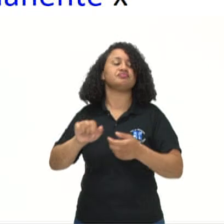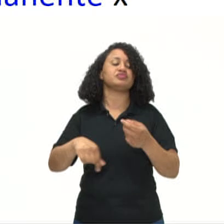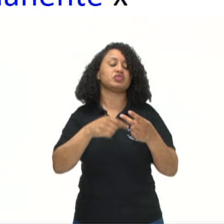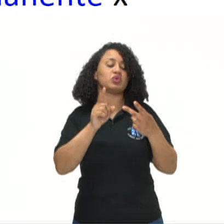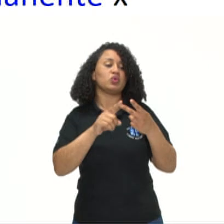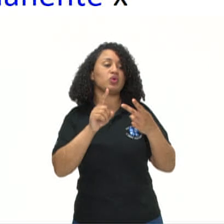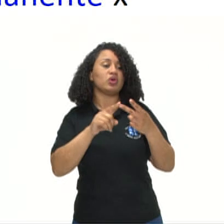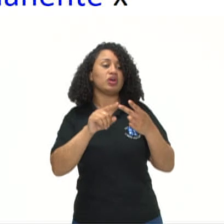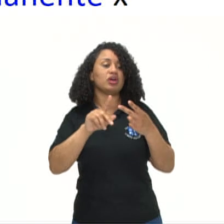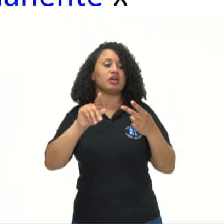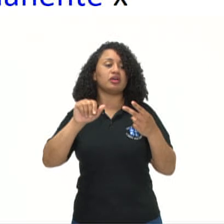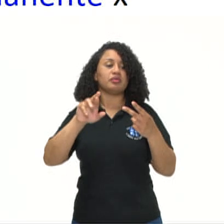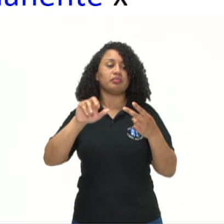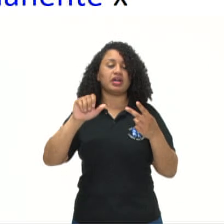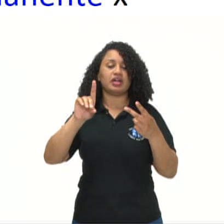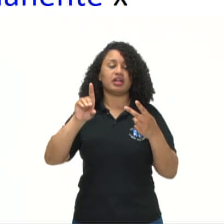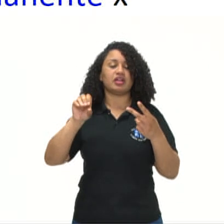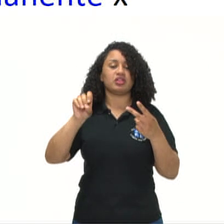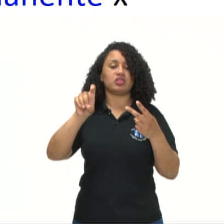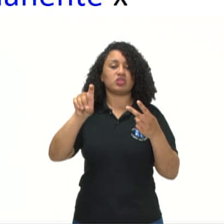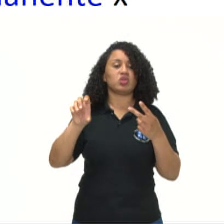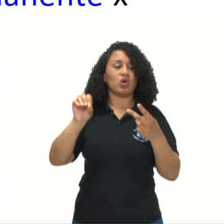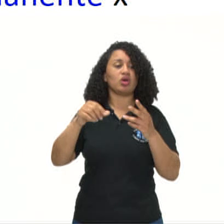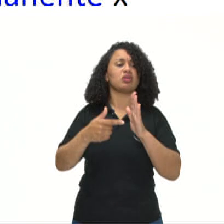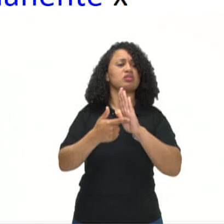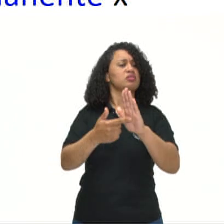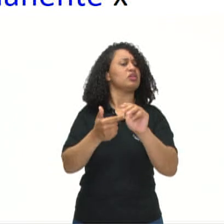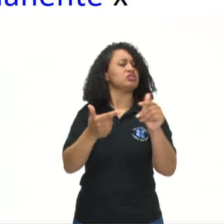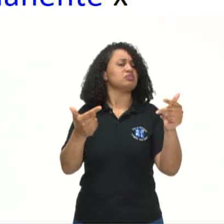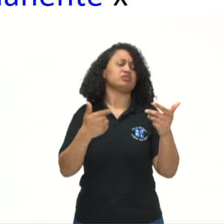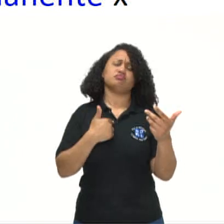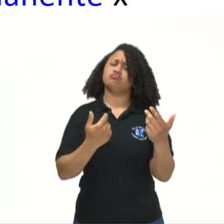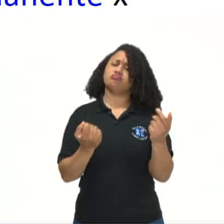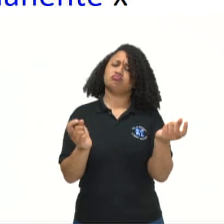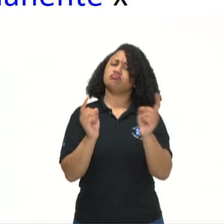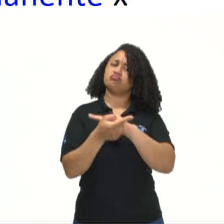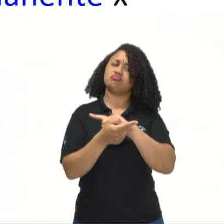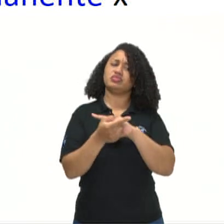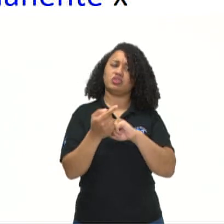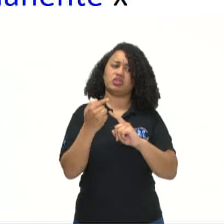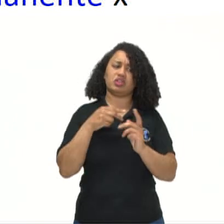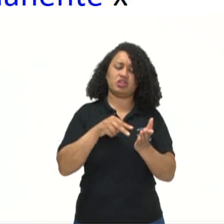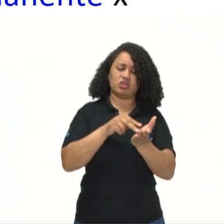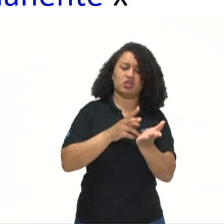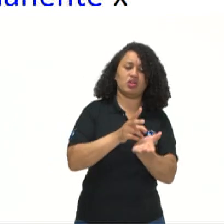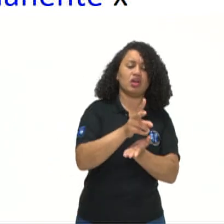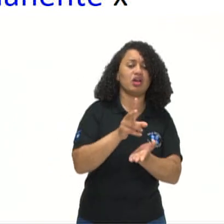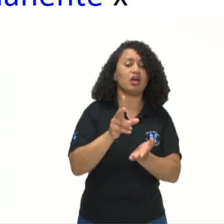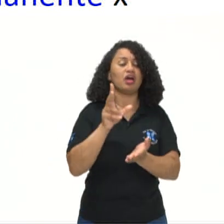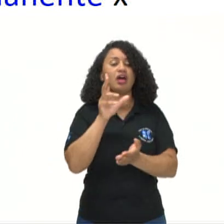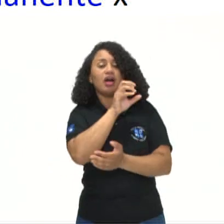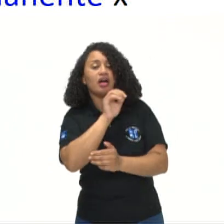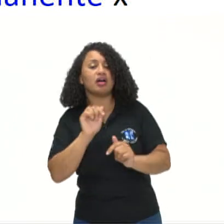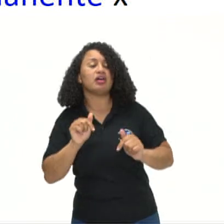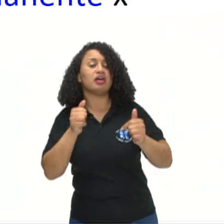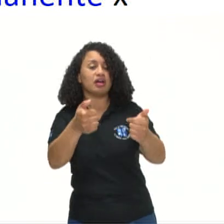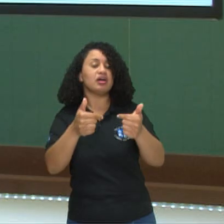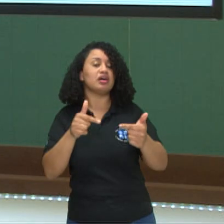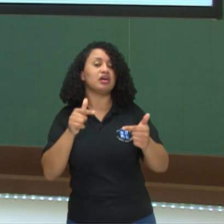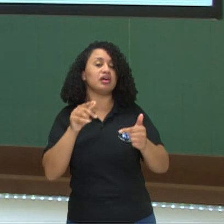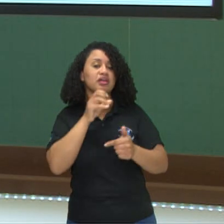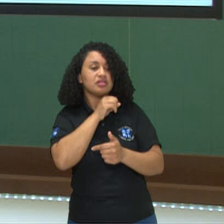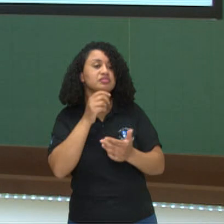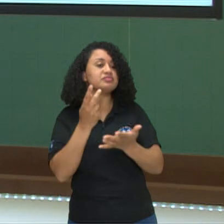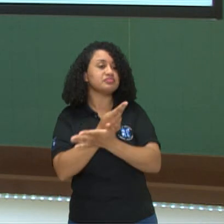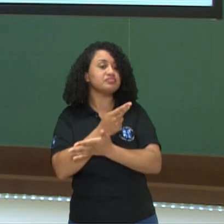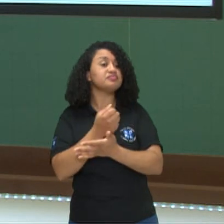a figura de linguagem que expressa uma incoerência, uma contradição permanente e de repente. Veja que aqui já é a ideia, né?